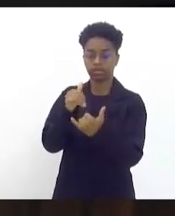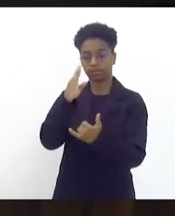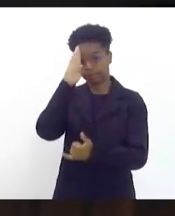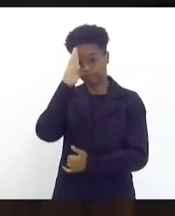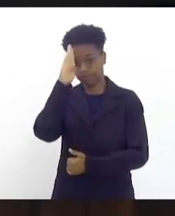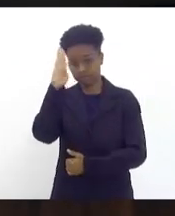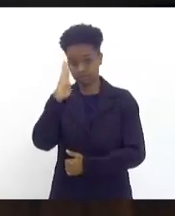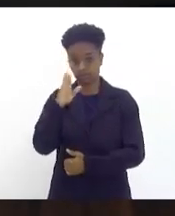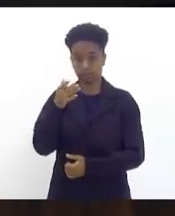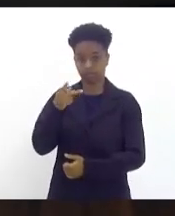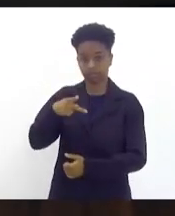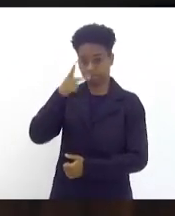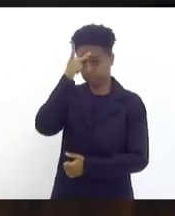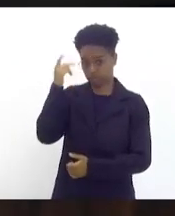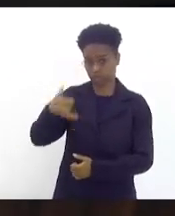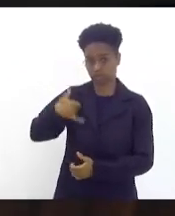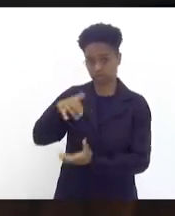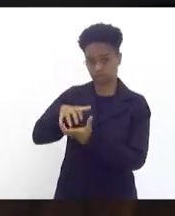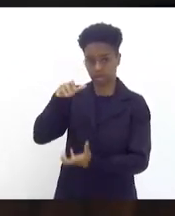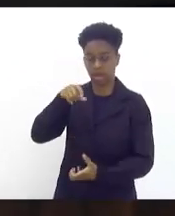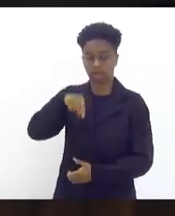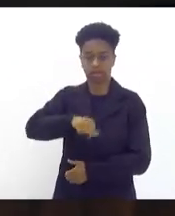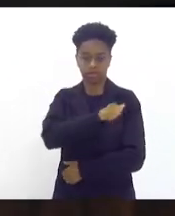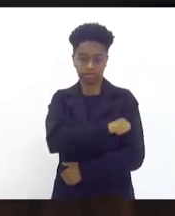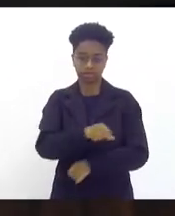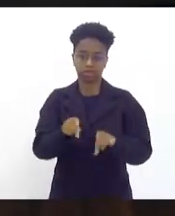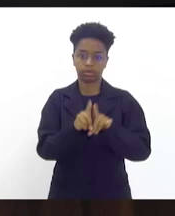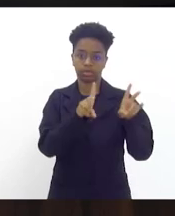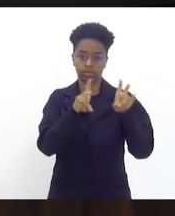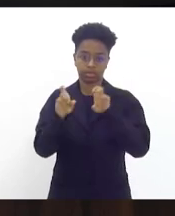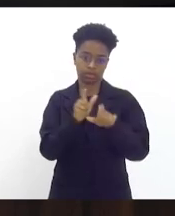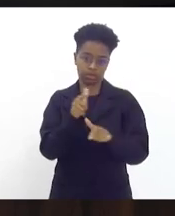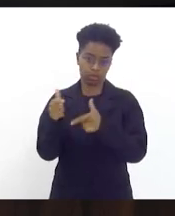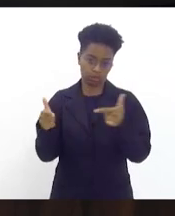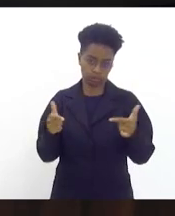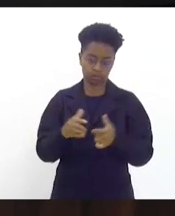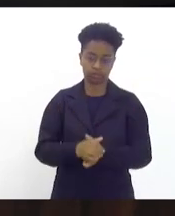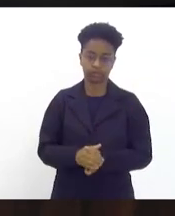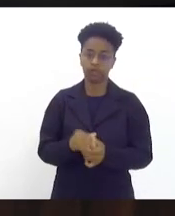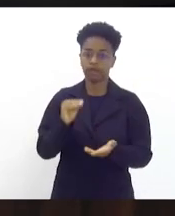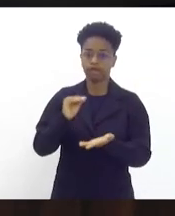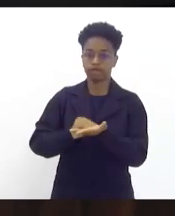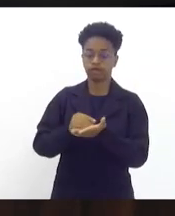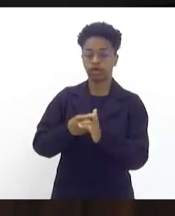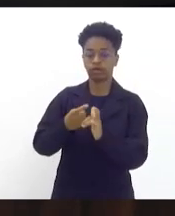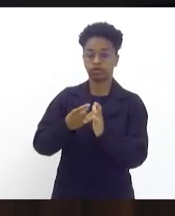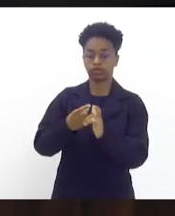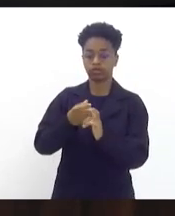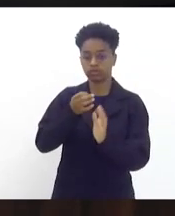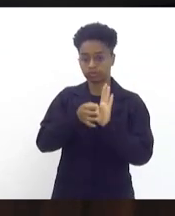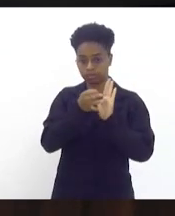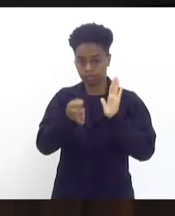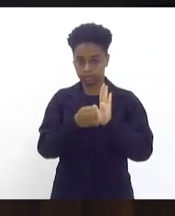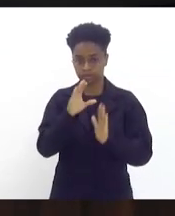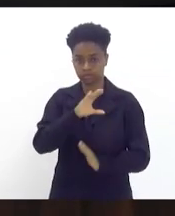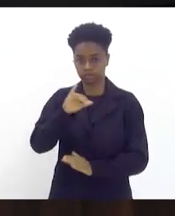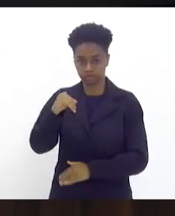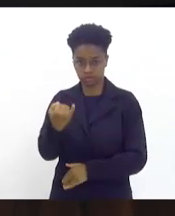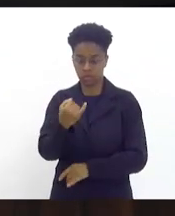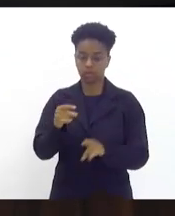para idosos no estado do Rio de Janeiro e da outras providências prendendo de pareceres das comissões de constituição e Justiça